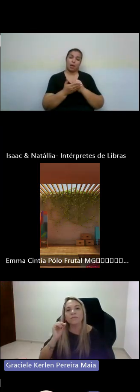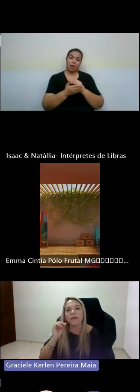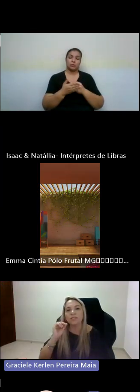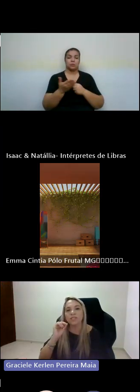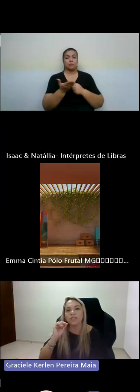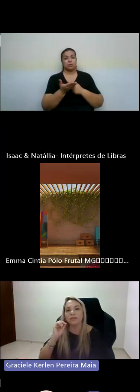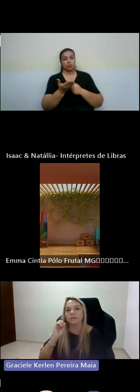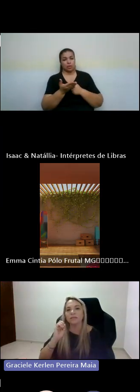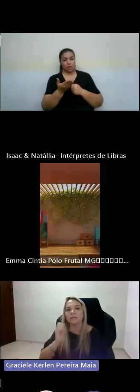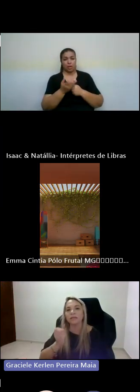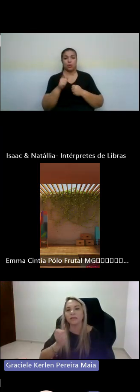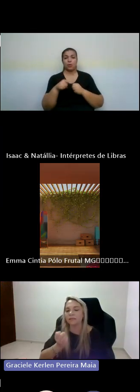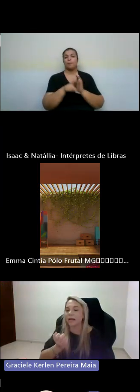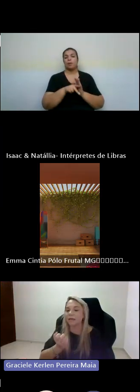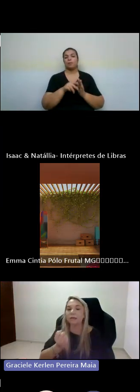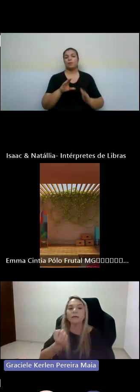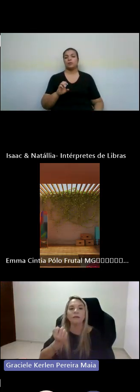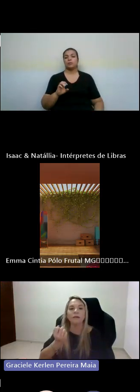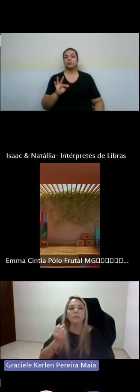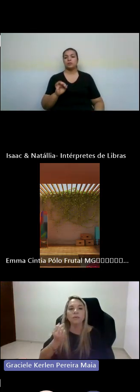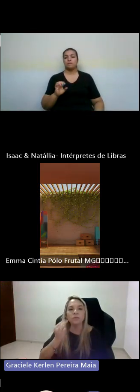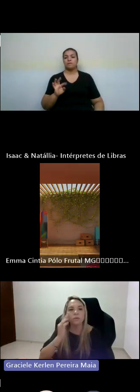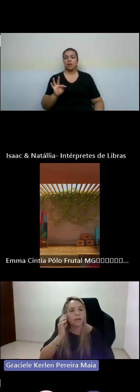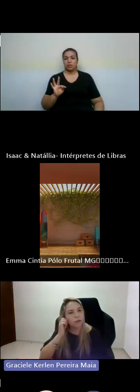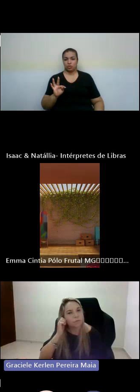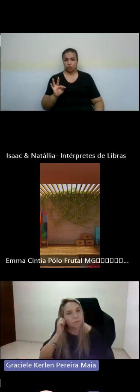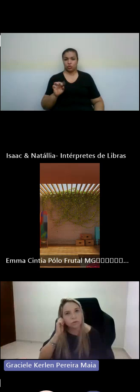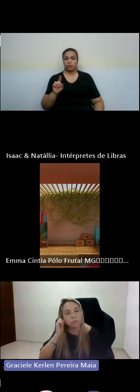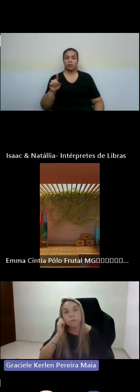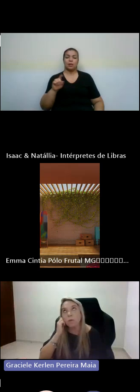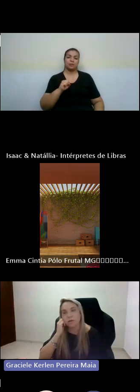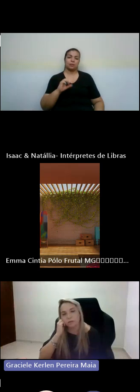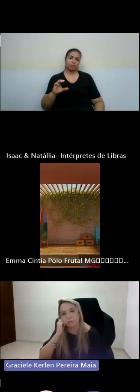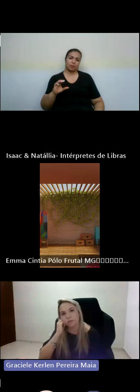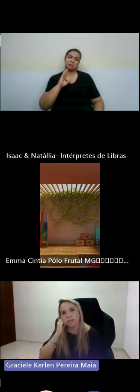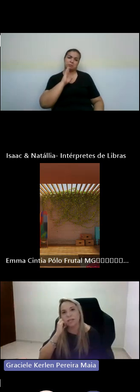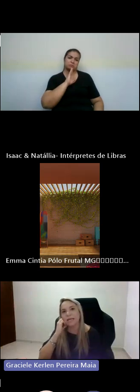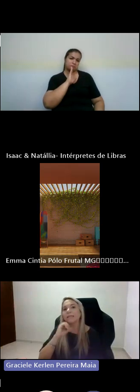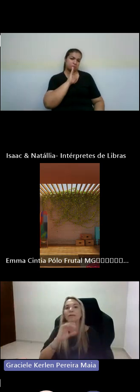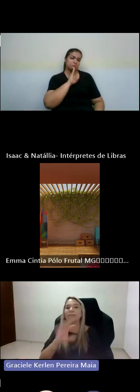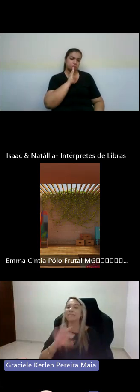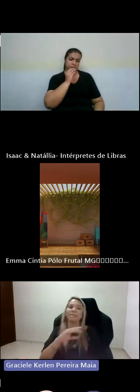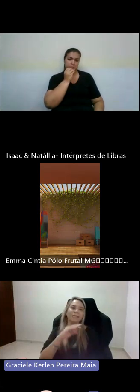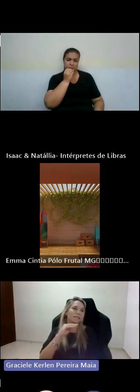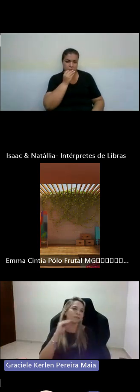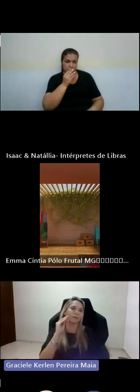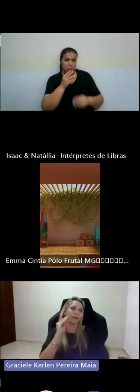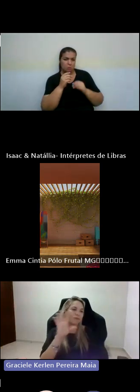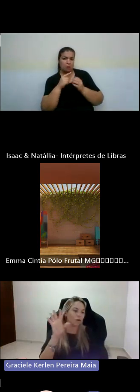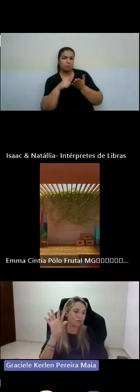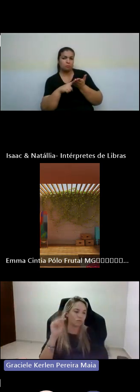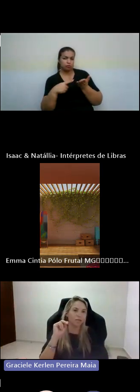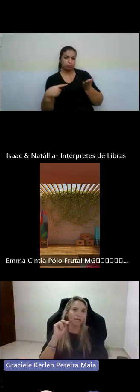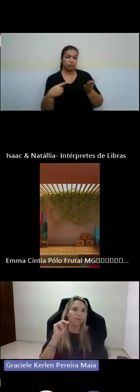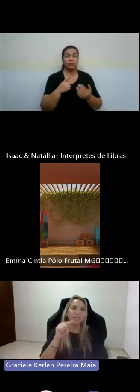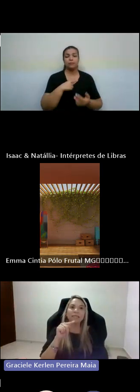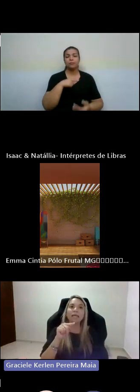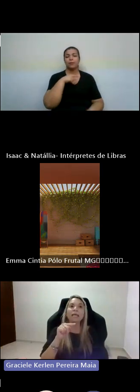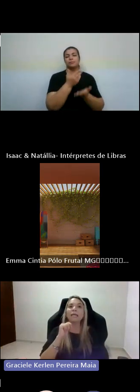do Cefet de Santa Catarina. Muito legal. Muito, muito boa essa apostila. E ela tem esses desenhos, são